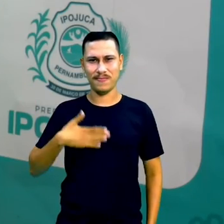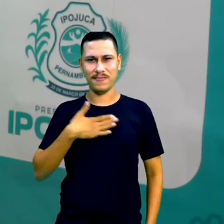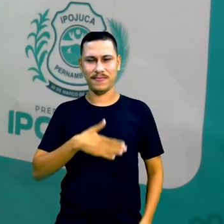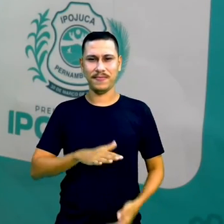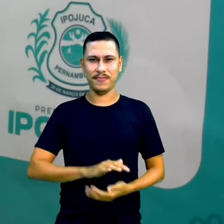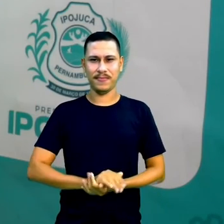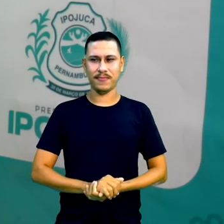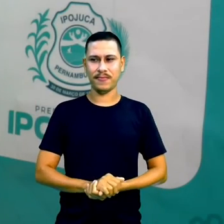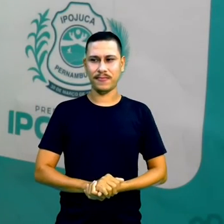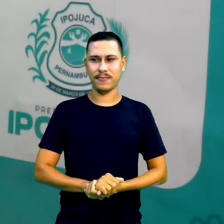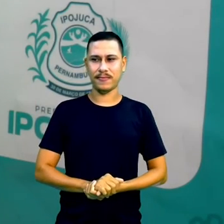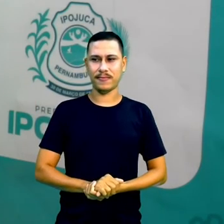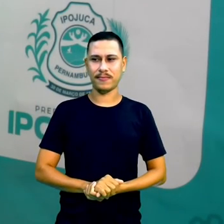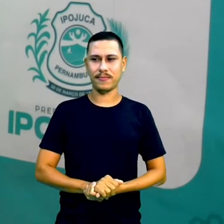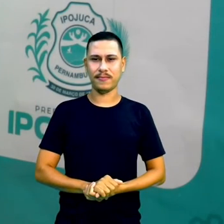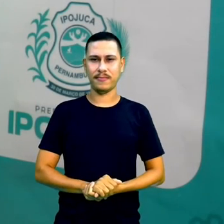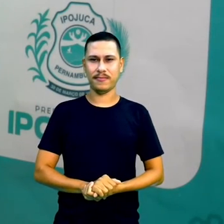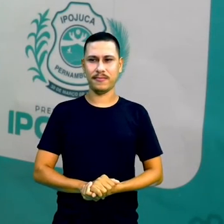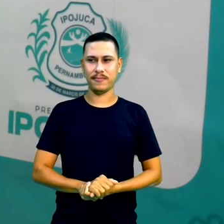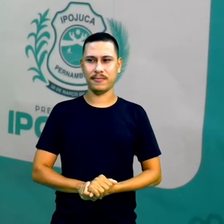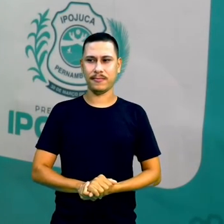Vamos lá.